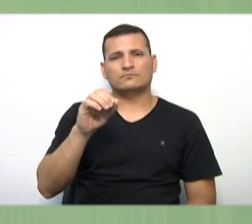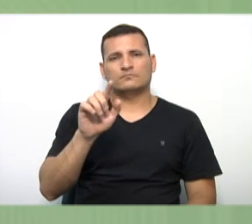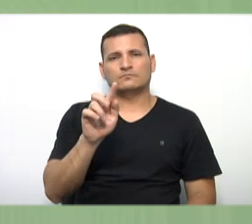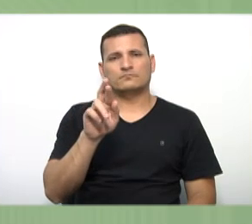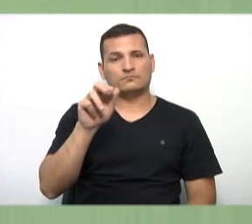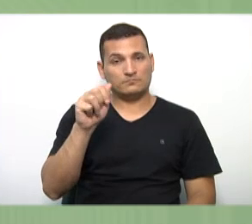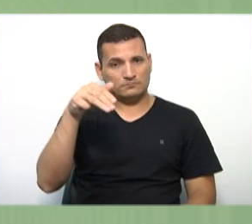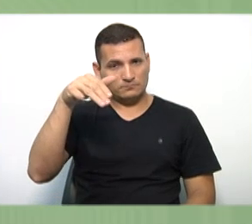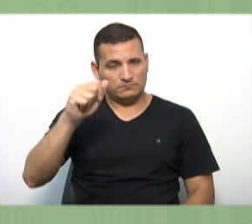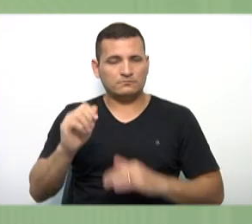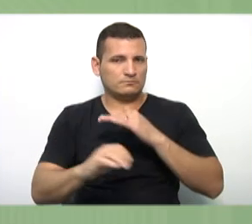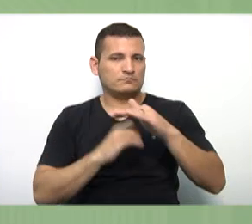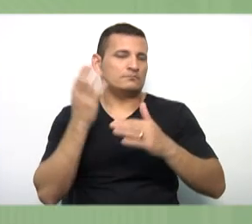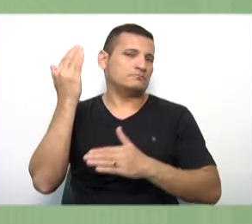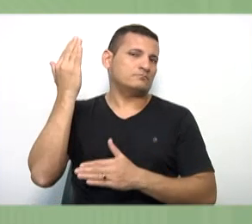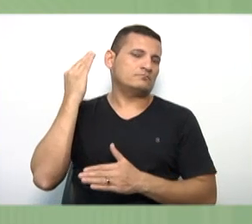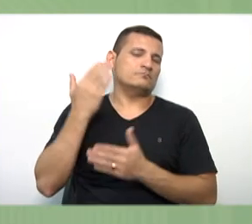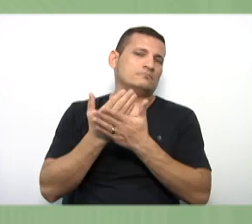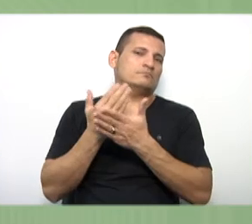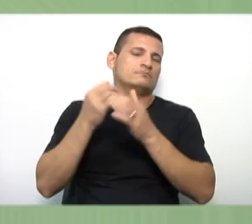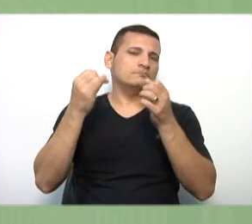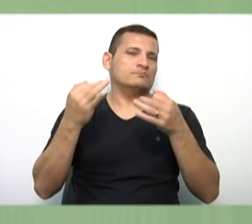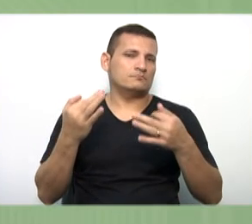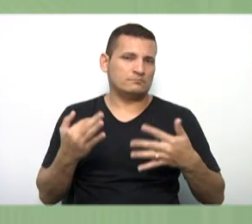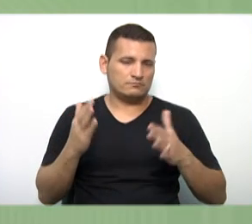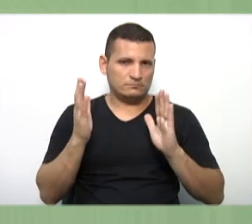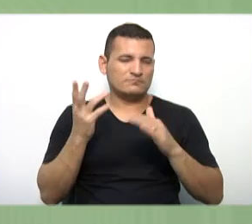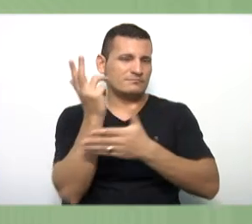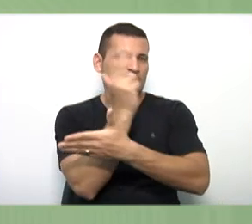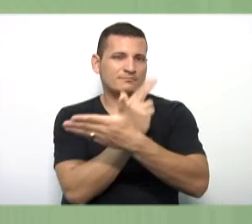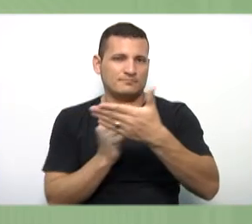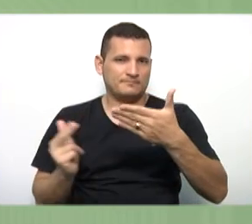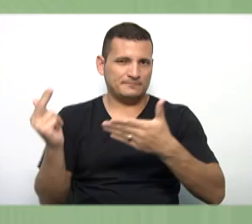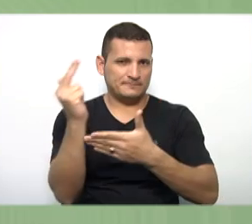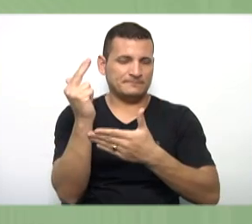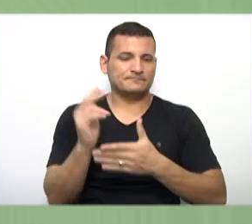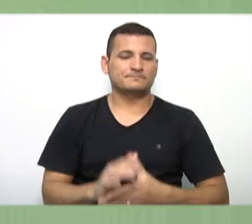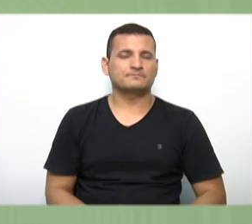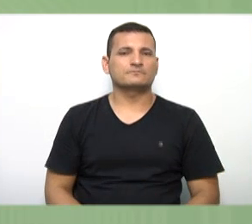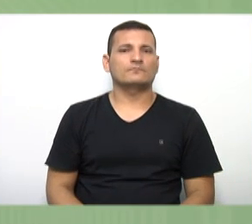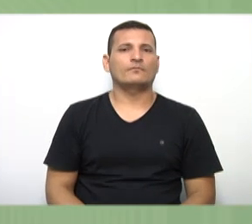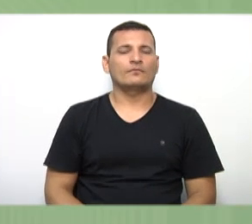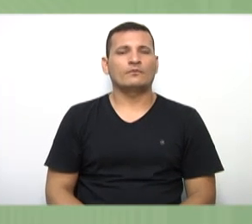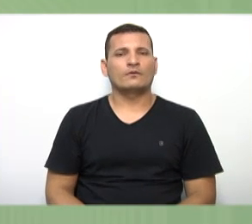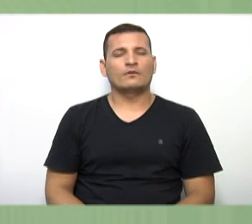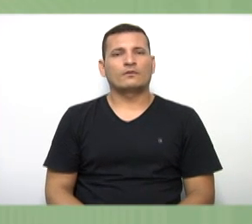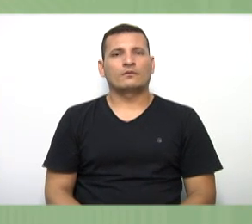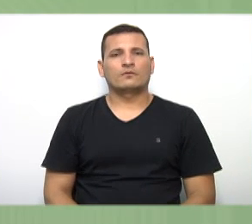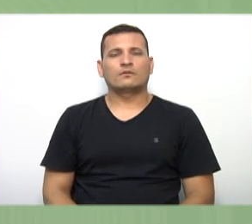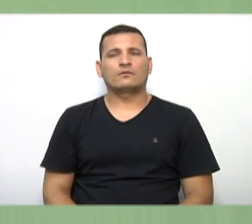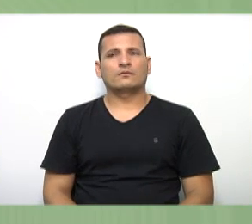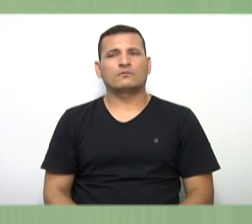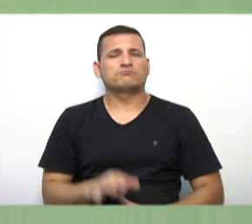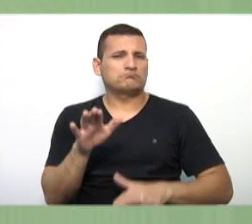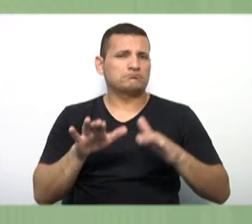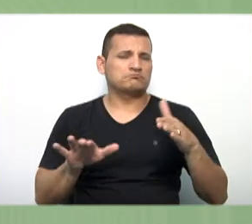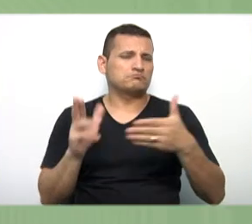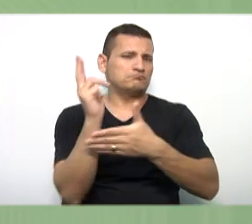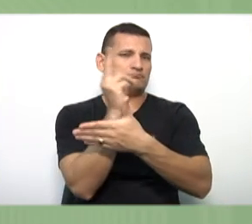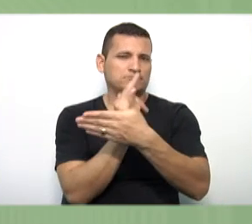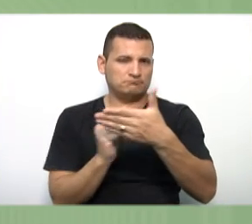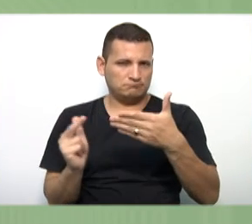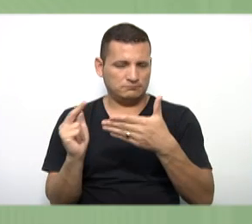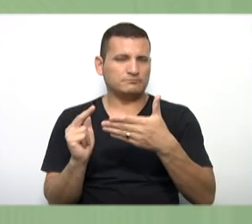falamos sobre organograma, trouxemos um exemplo aí de organograma. Então, geralmente essas mudanças no organograma